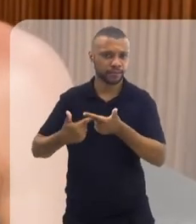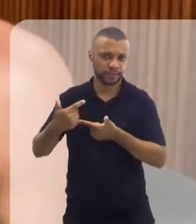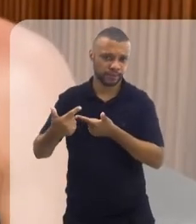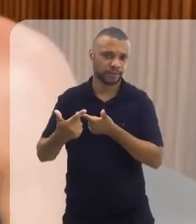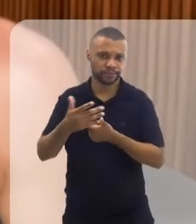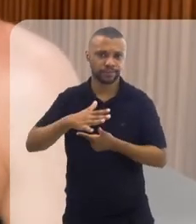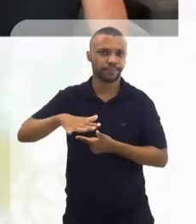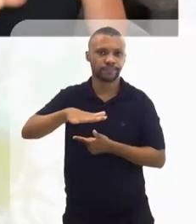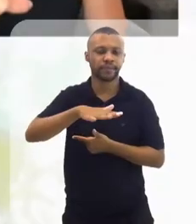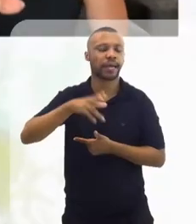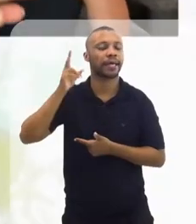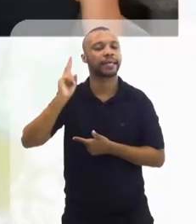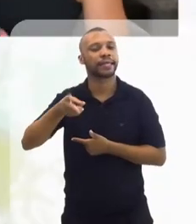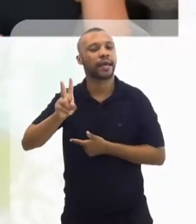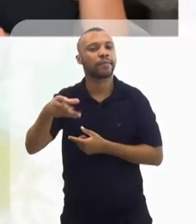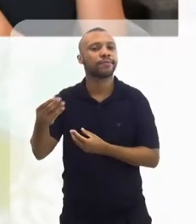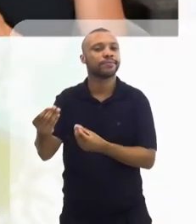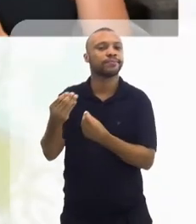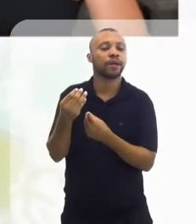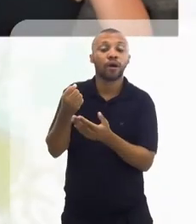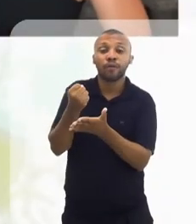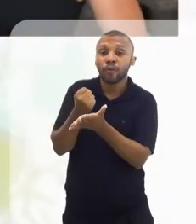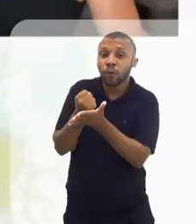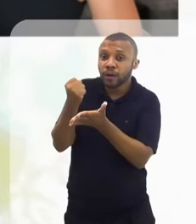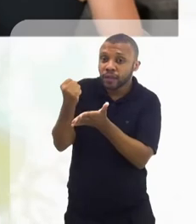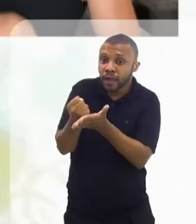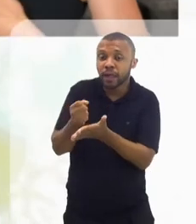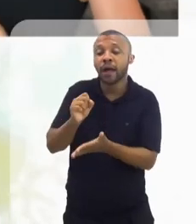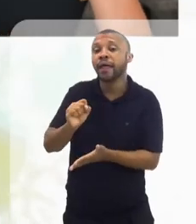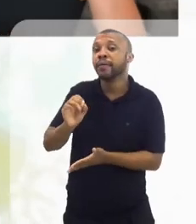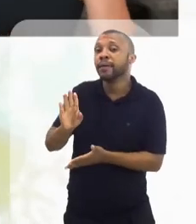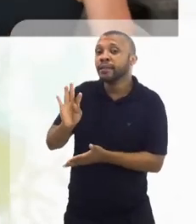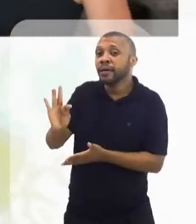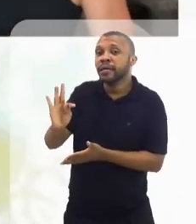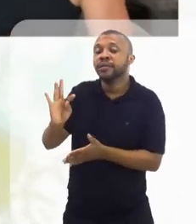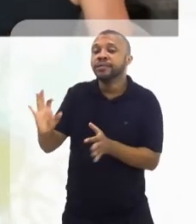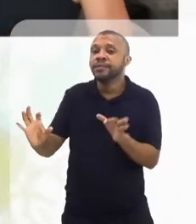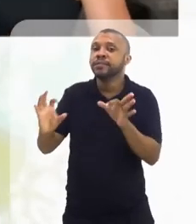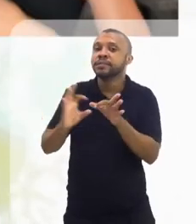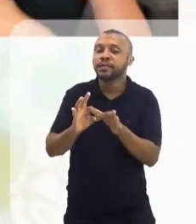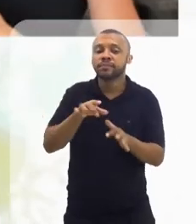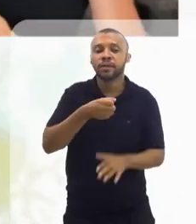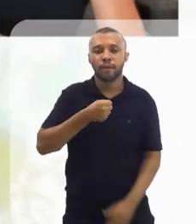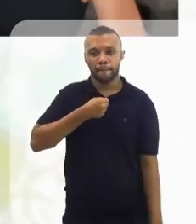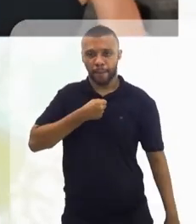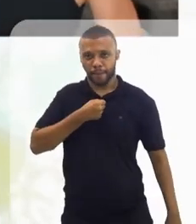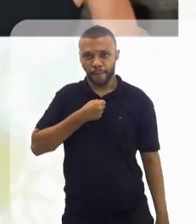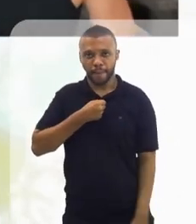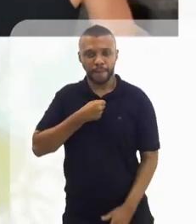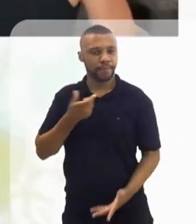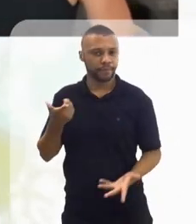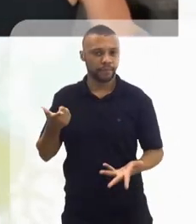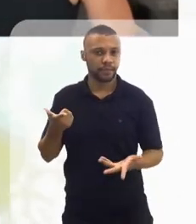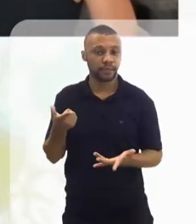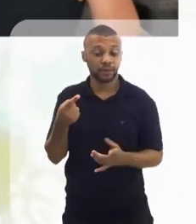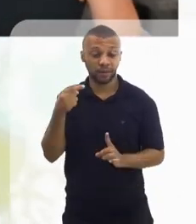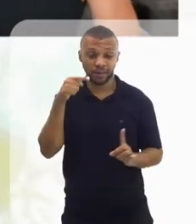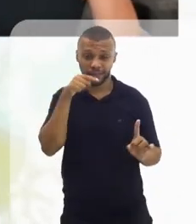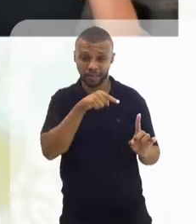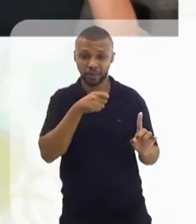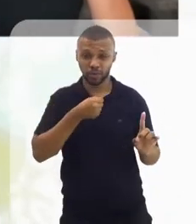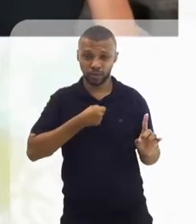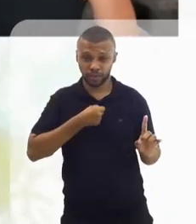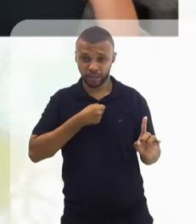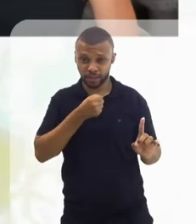dadas, não. Sempre foram dadas, eu fui contratada pelo SBT através do Silvio Santos.